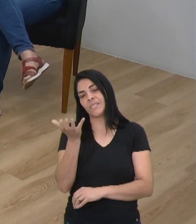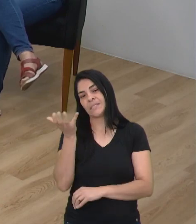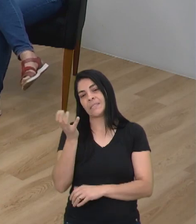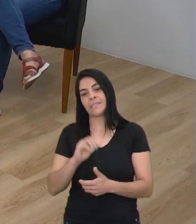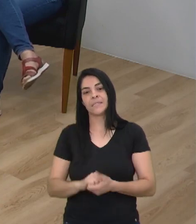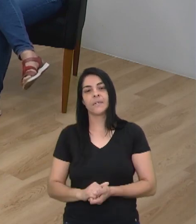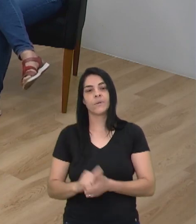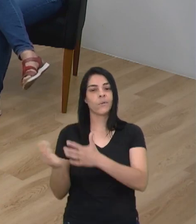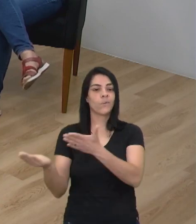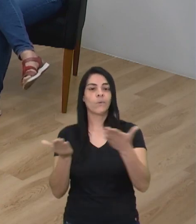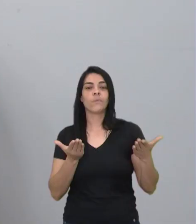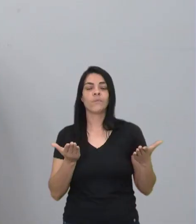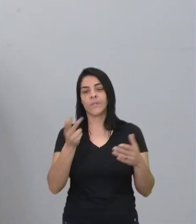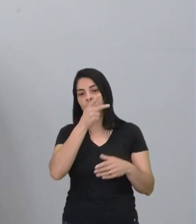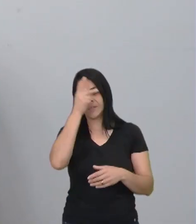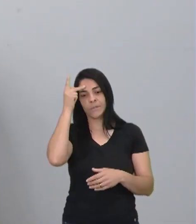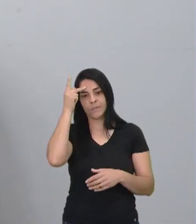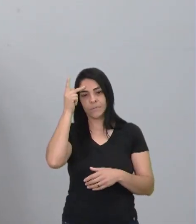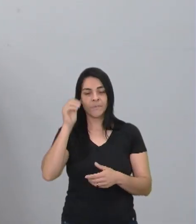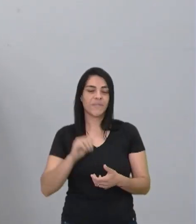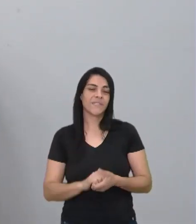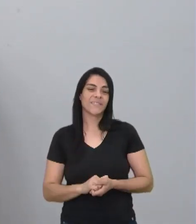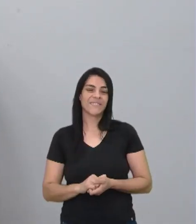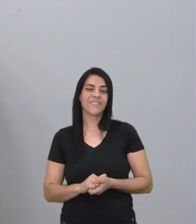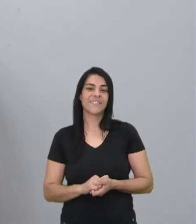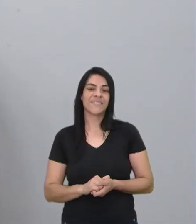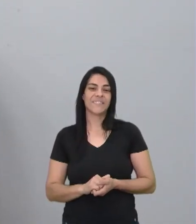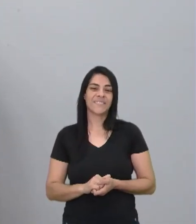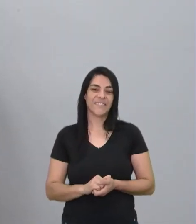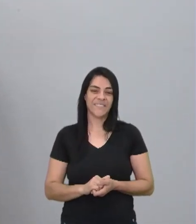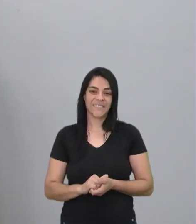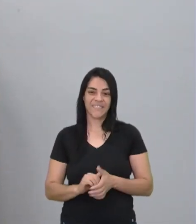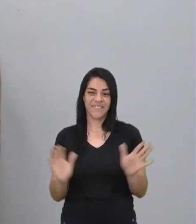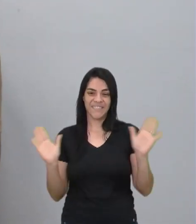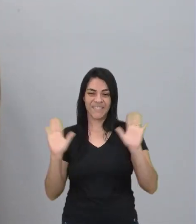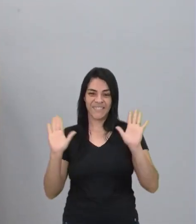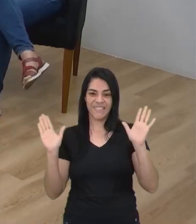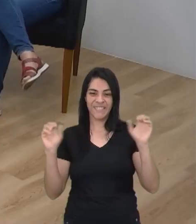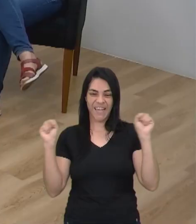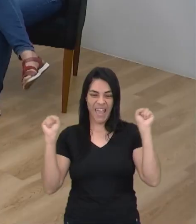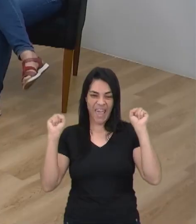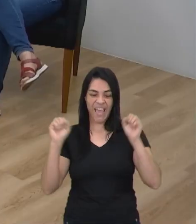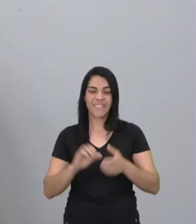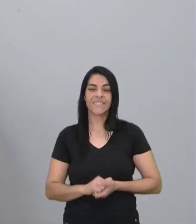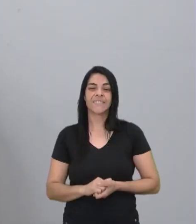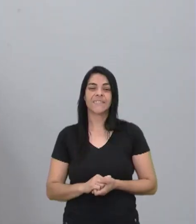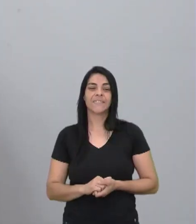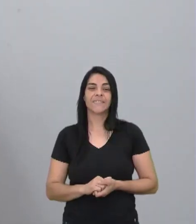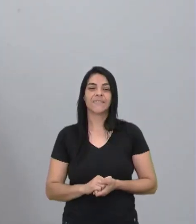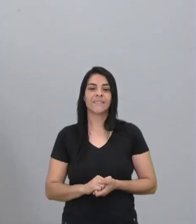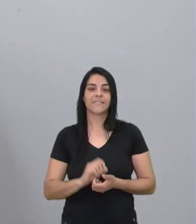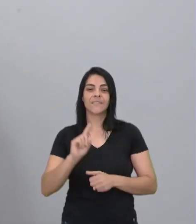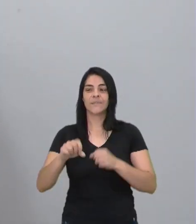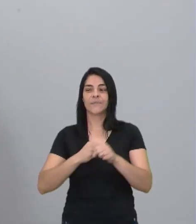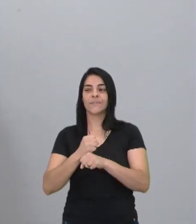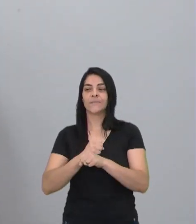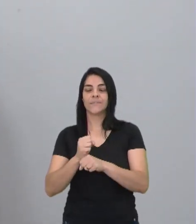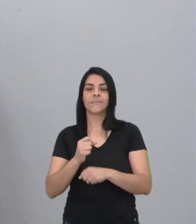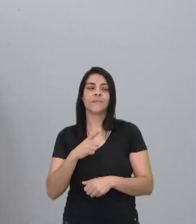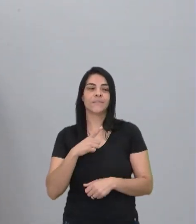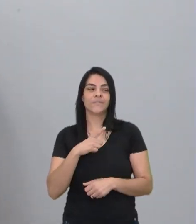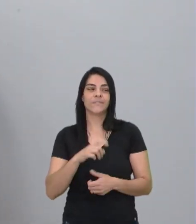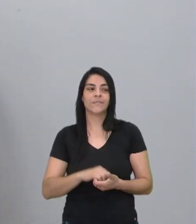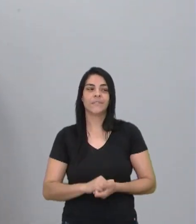ia convidar o pessoal para o C3. Bem lembrado. O ano que vem vai ter o C3, né? Sobre esse